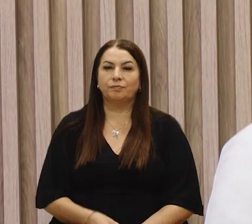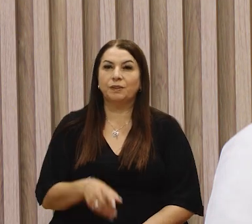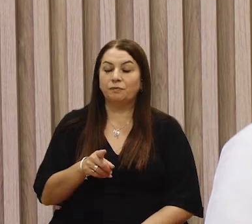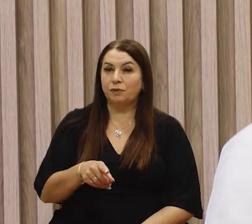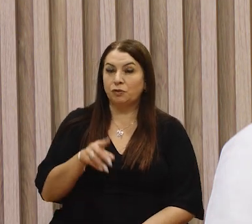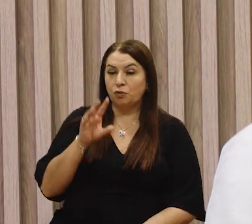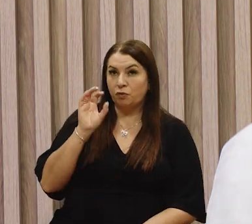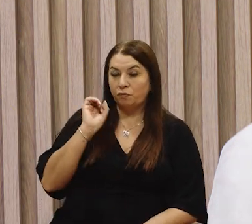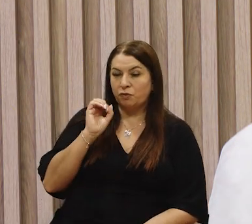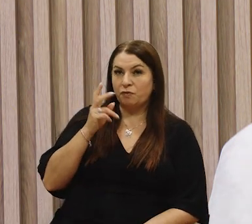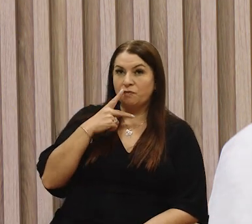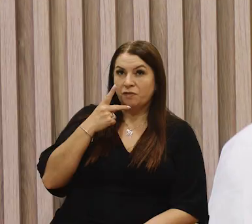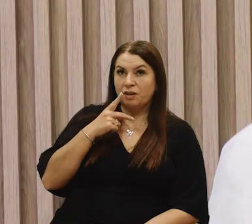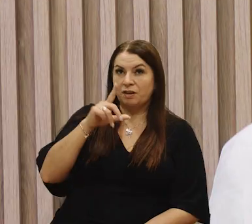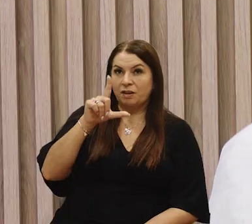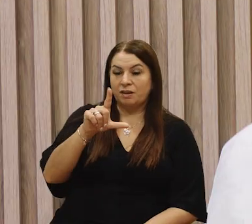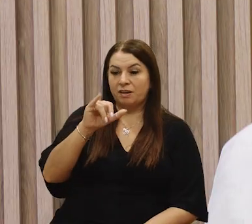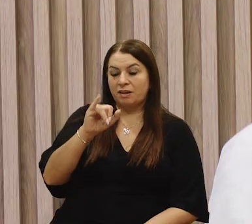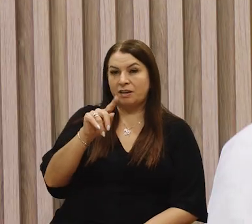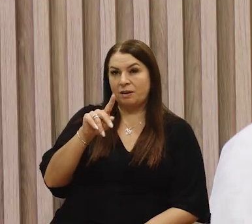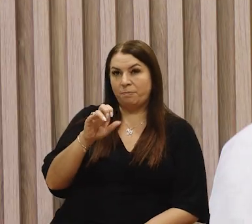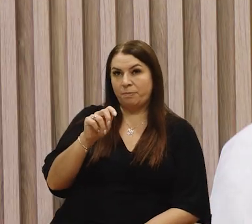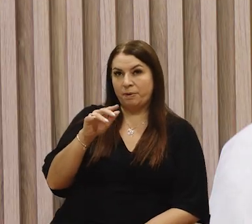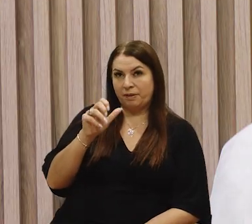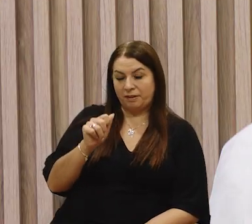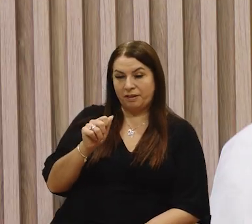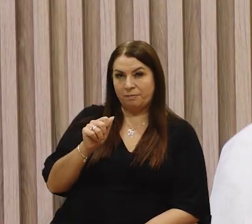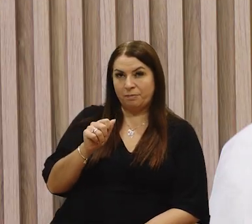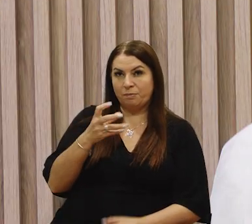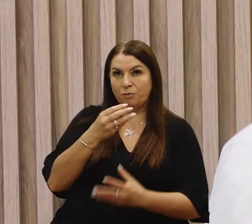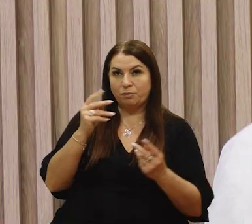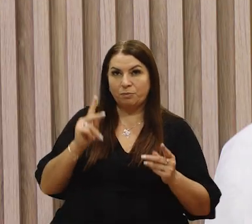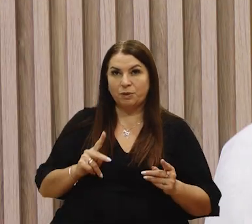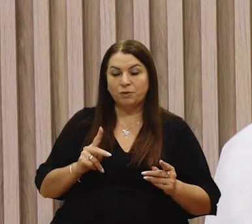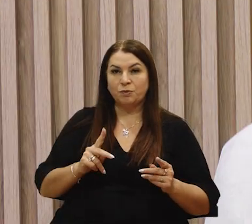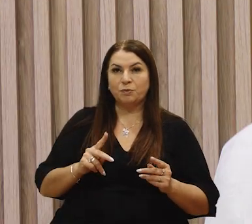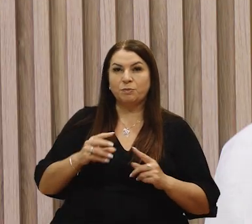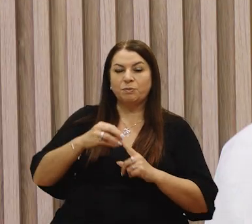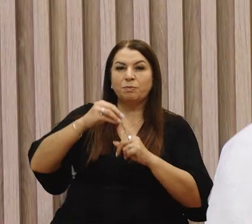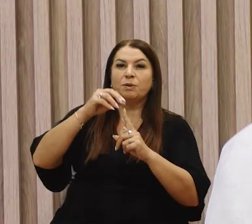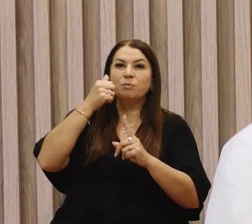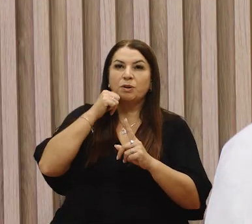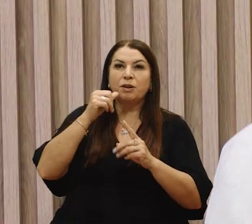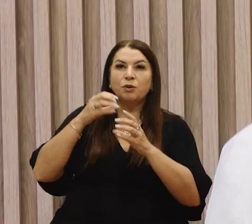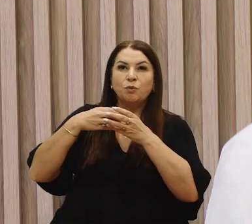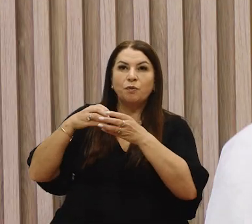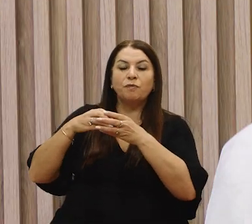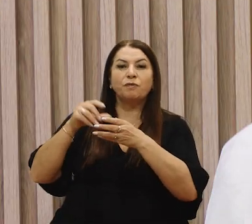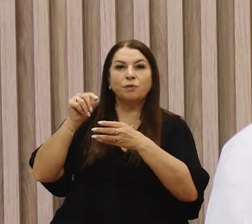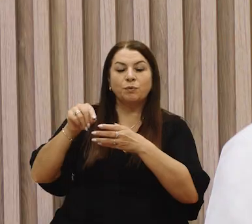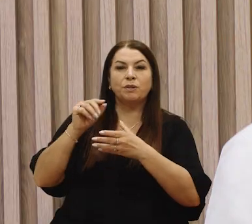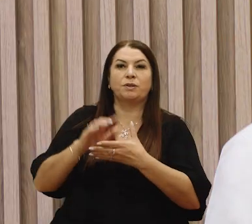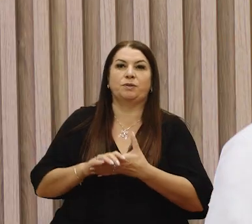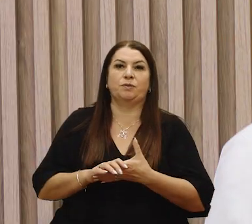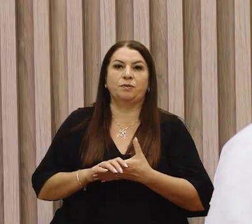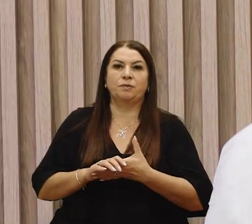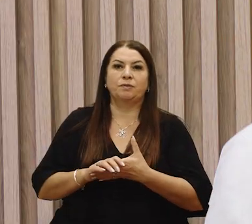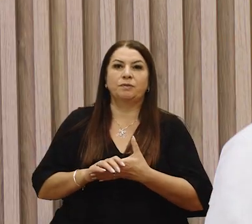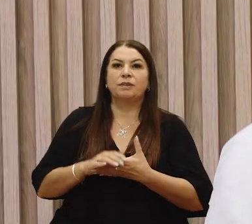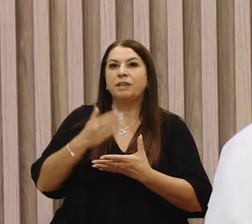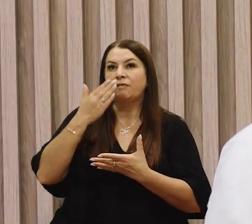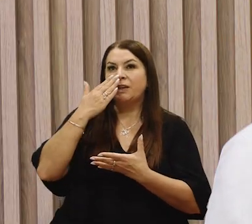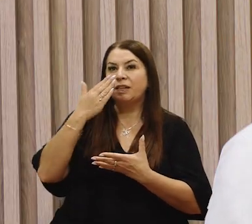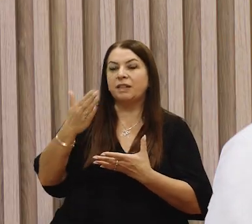Você já ouviu falar em lipedema? Muitas pessoas, principalmente as mulheres, convivem com essa condição,